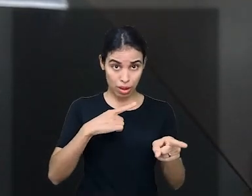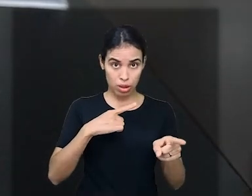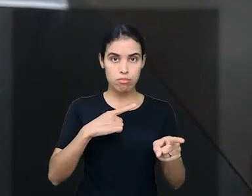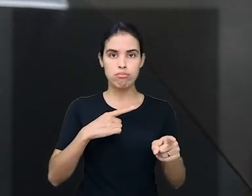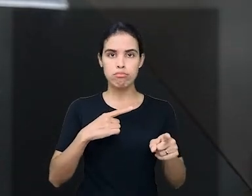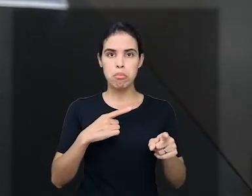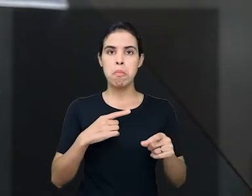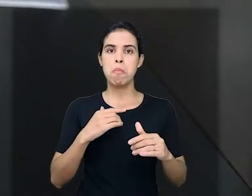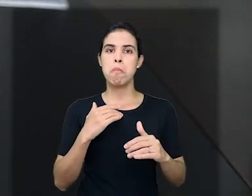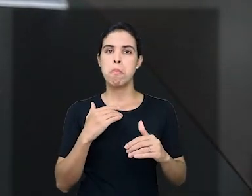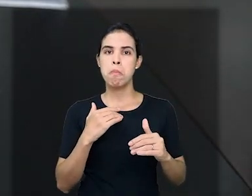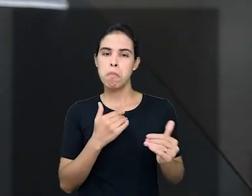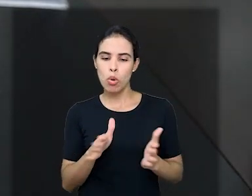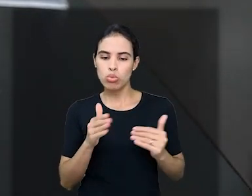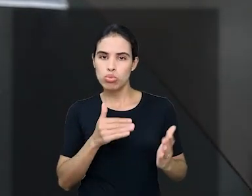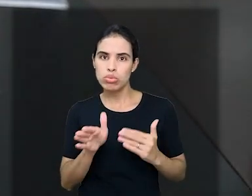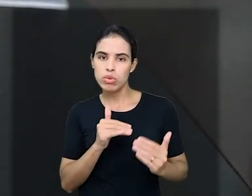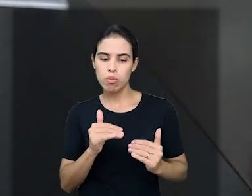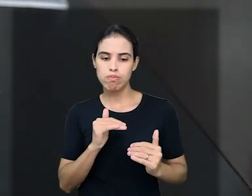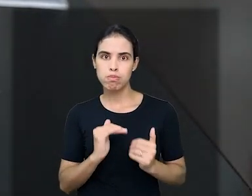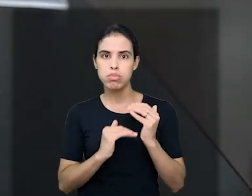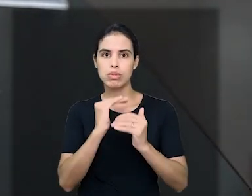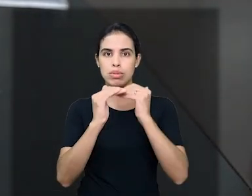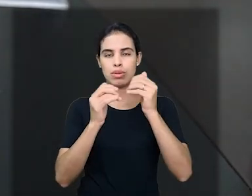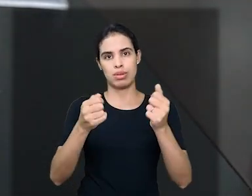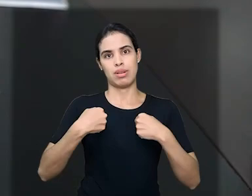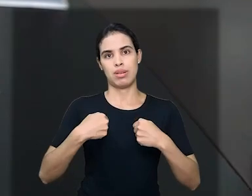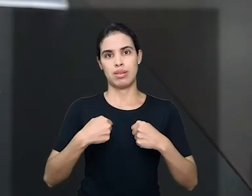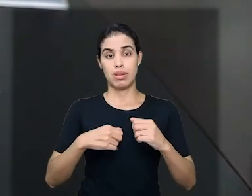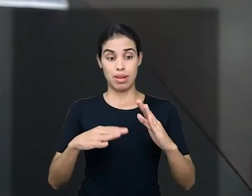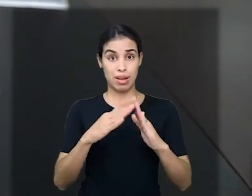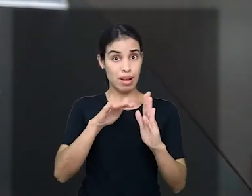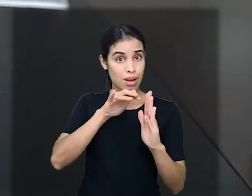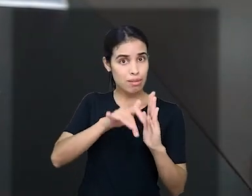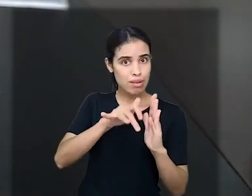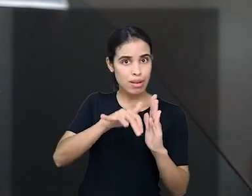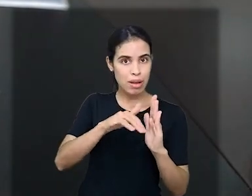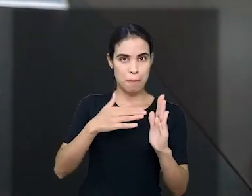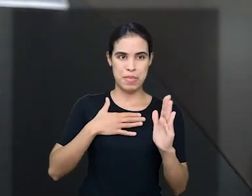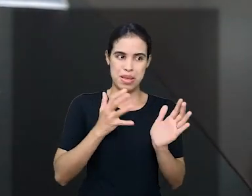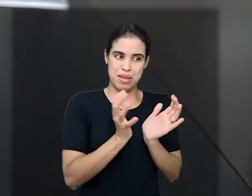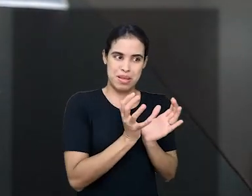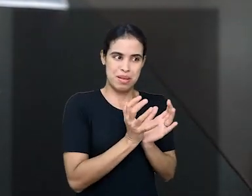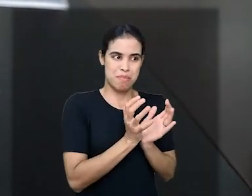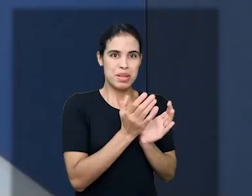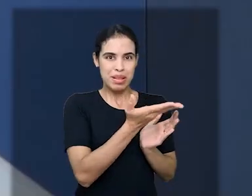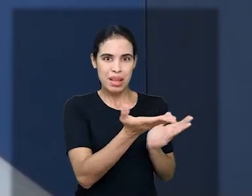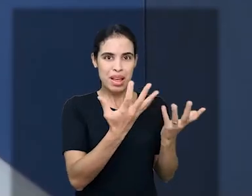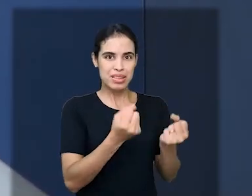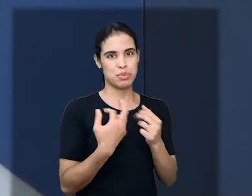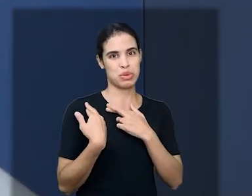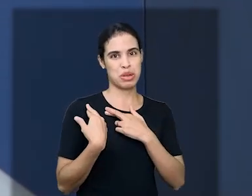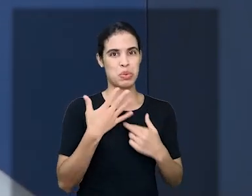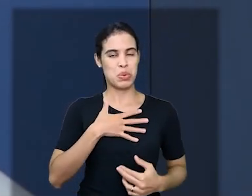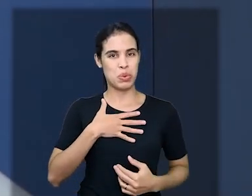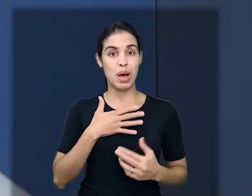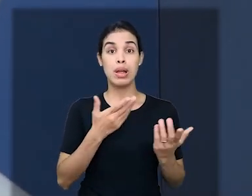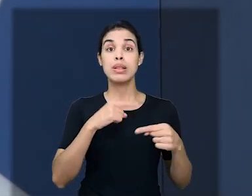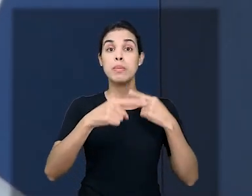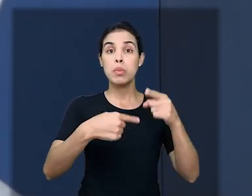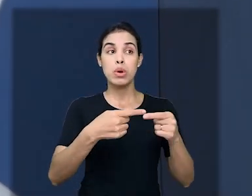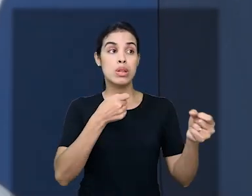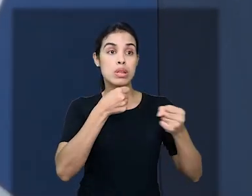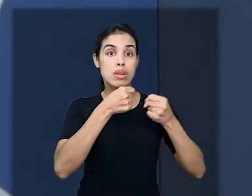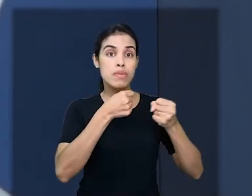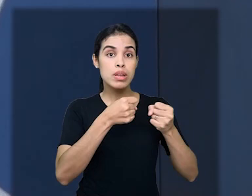Então, o teletrabalho, ele é ideal para uma equipe como a minha. E no próximo bloco, o